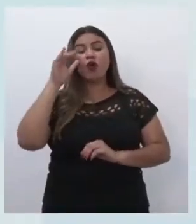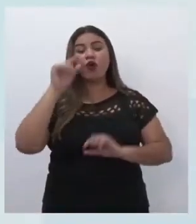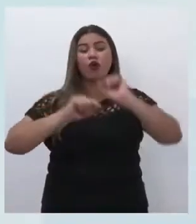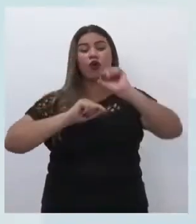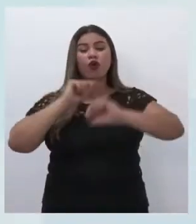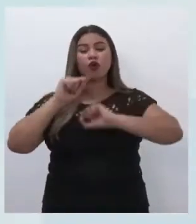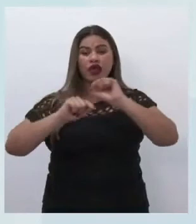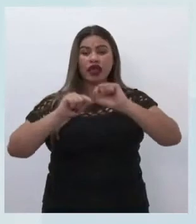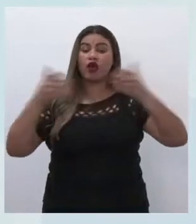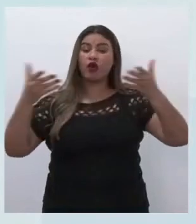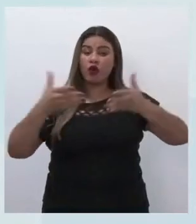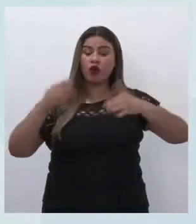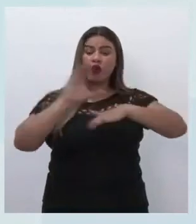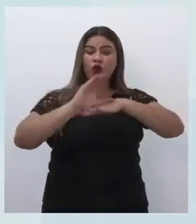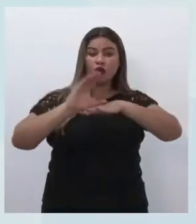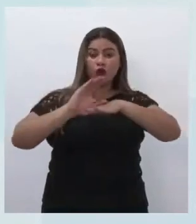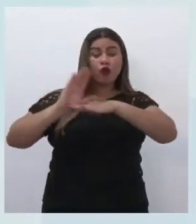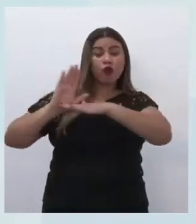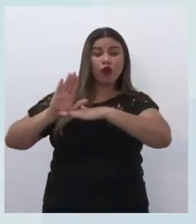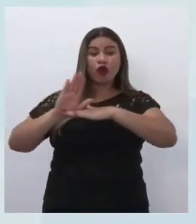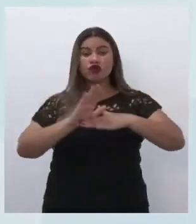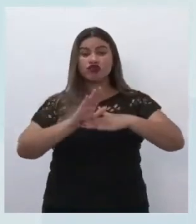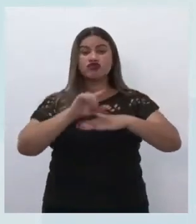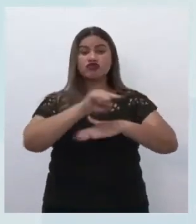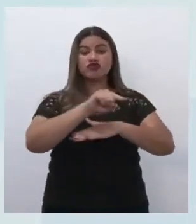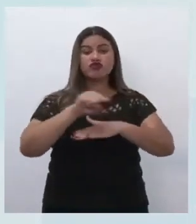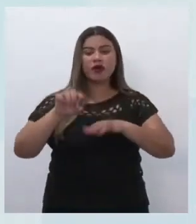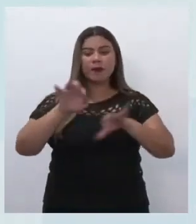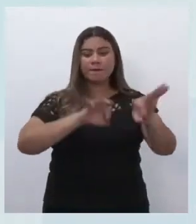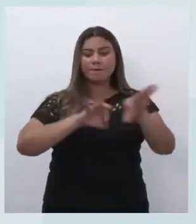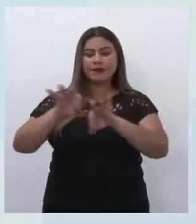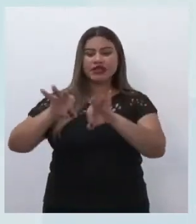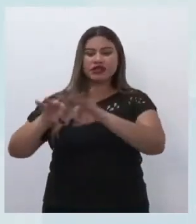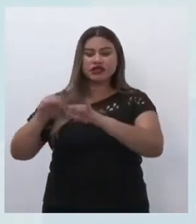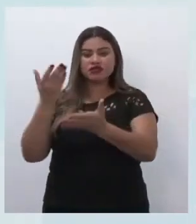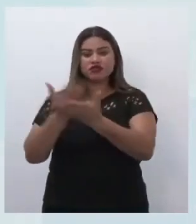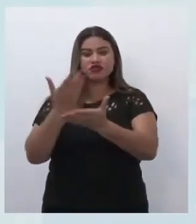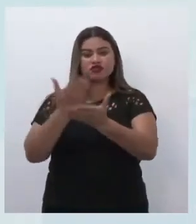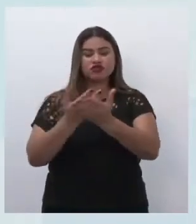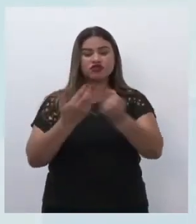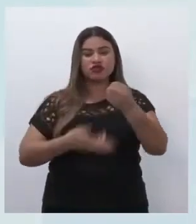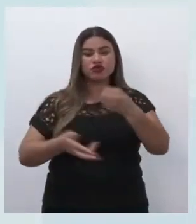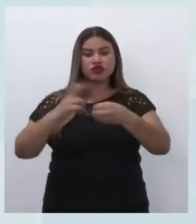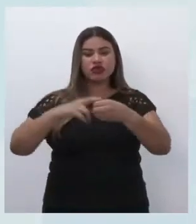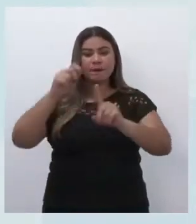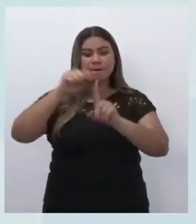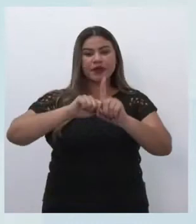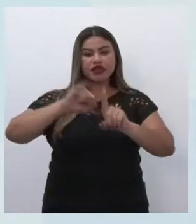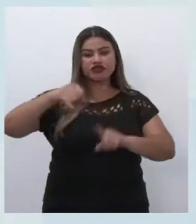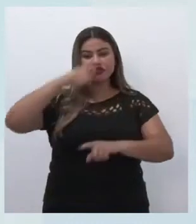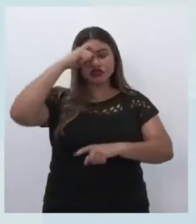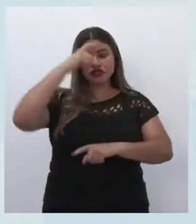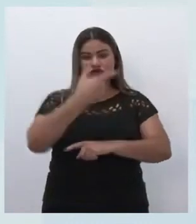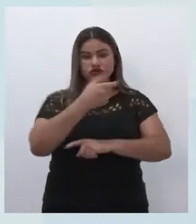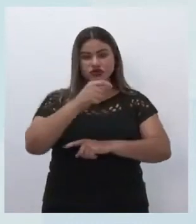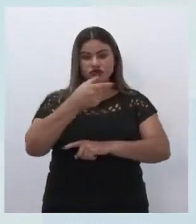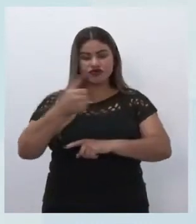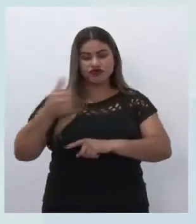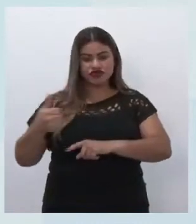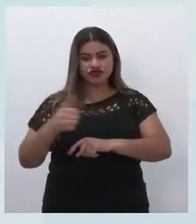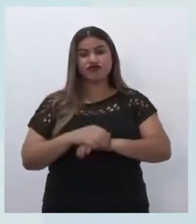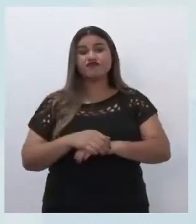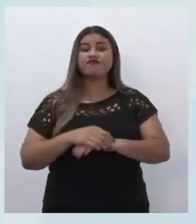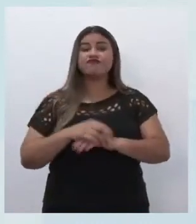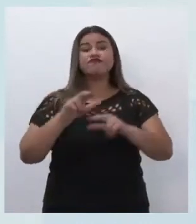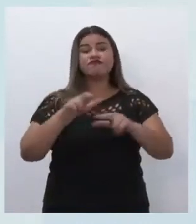essa TPC pode colaborar com o seu planejamento das aulas para a recuperação intensiva em janeiro de 2021? Para